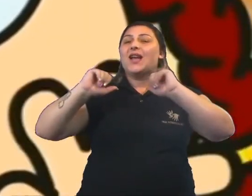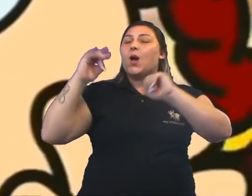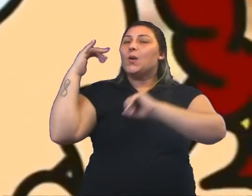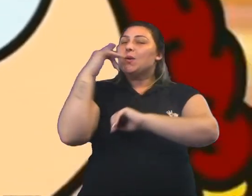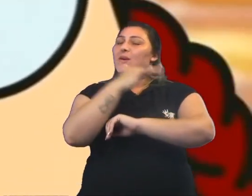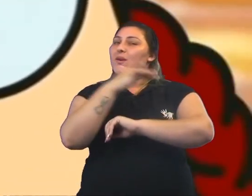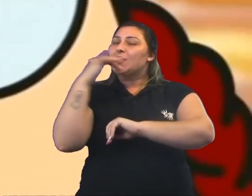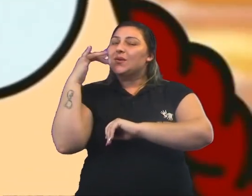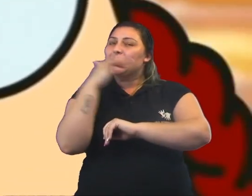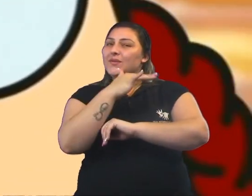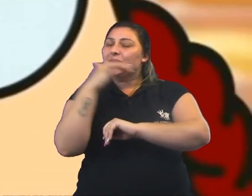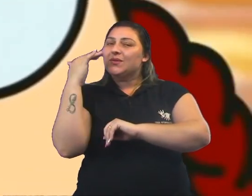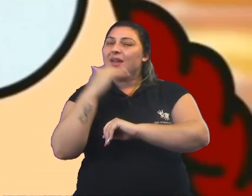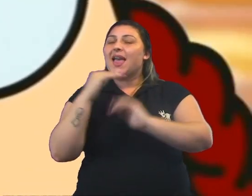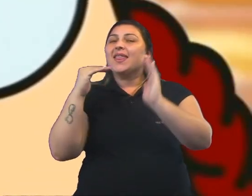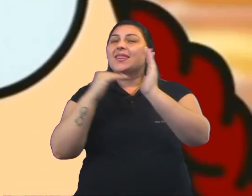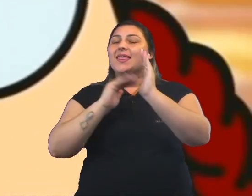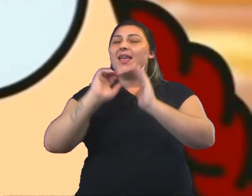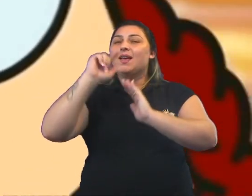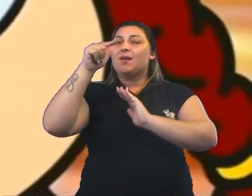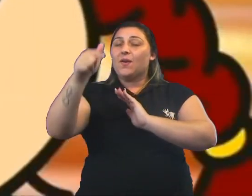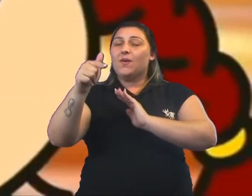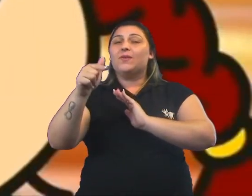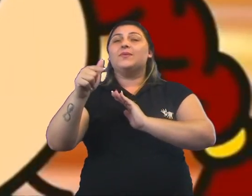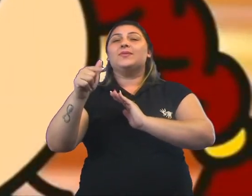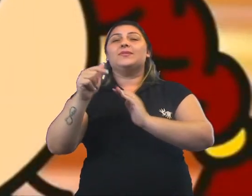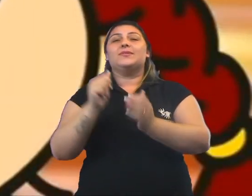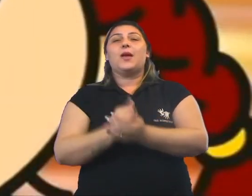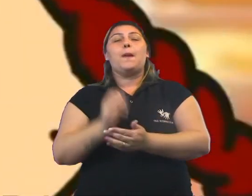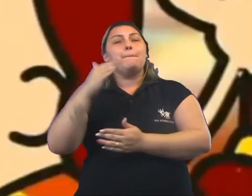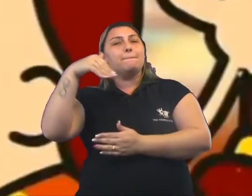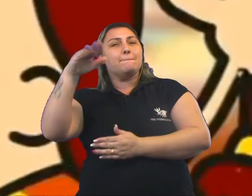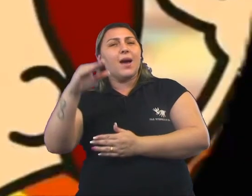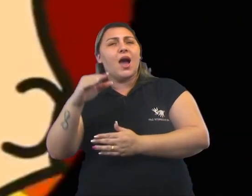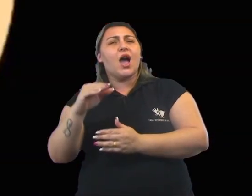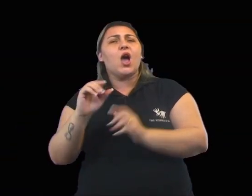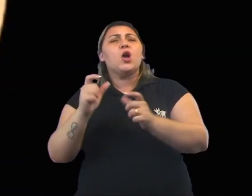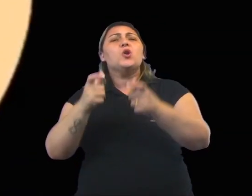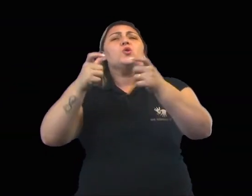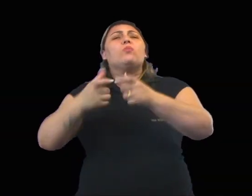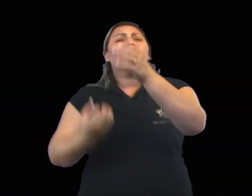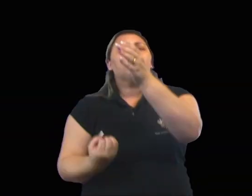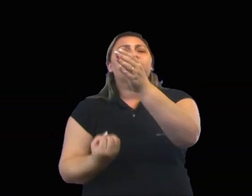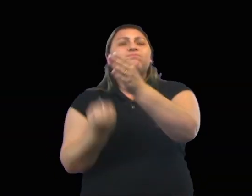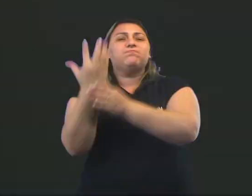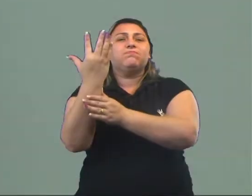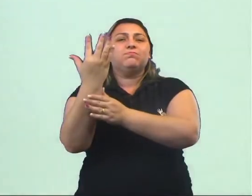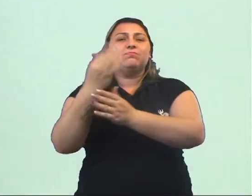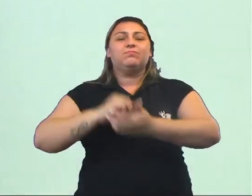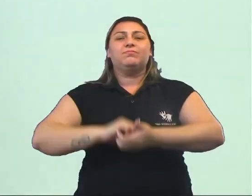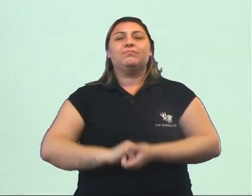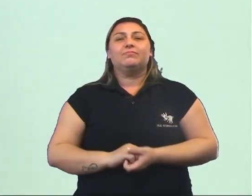e crocante. E até o programa que vem, com mais um De Onde Vem!